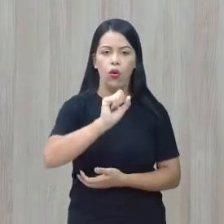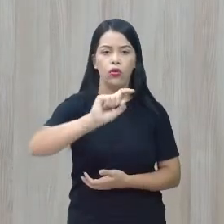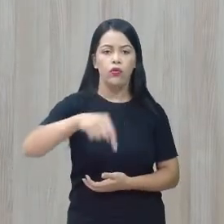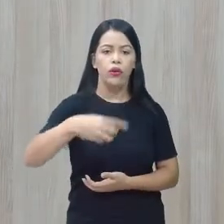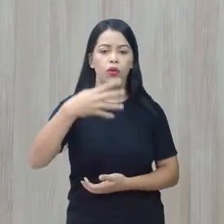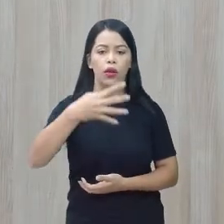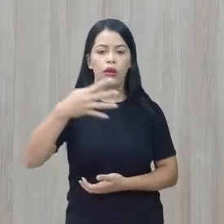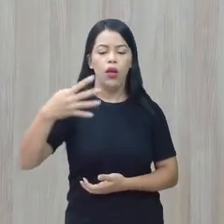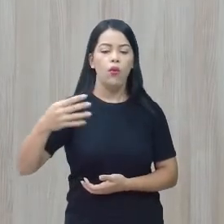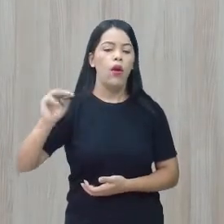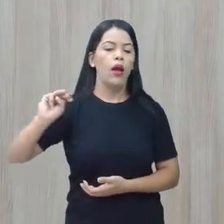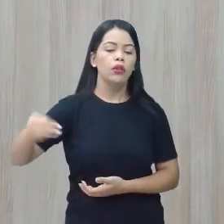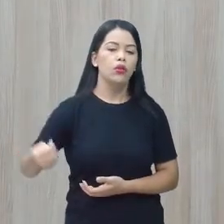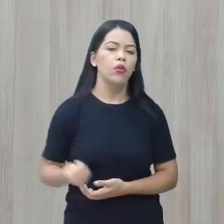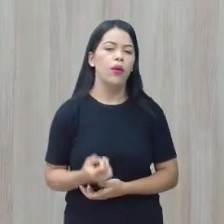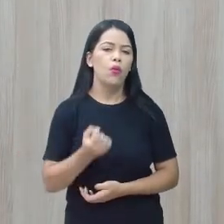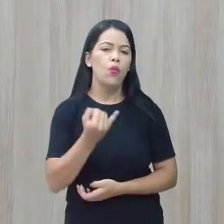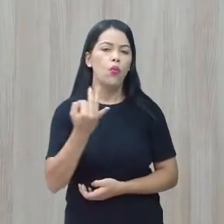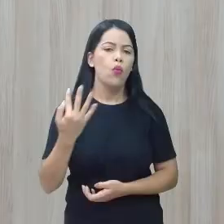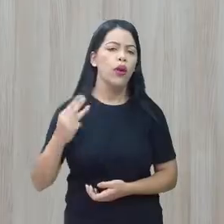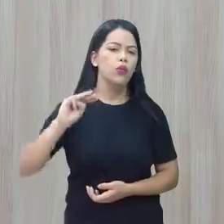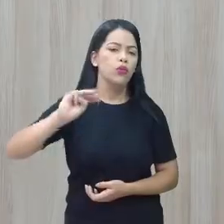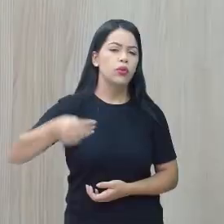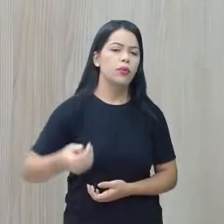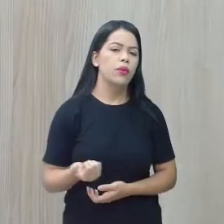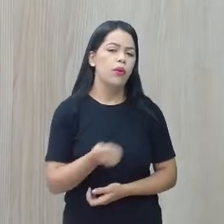8,44 mil são quantos mil alunos?